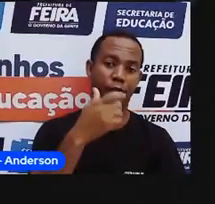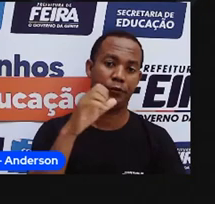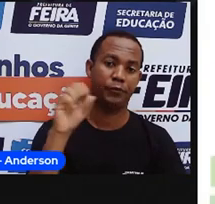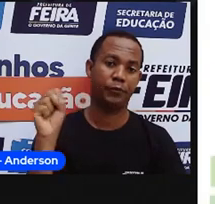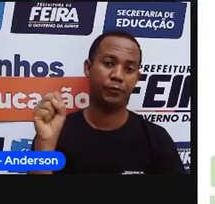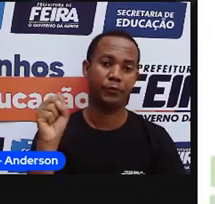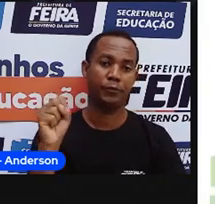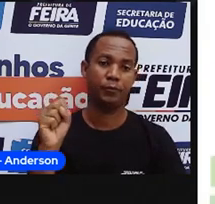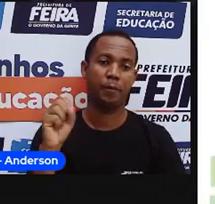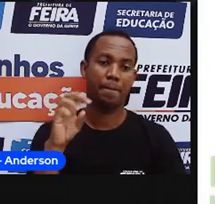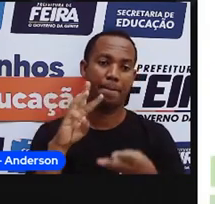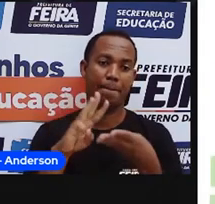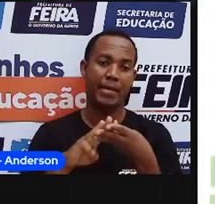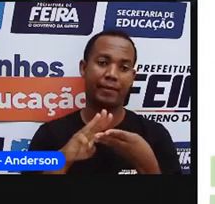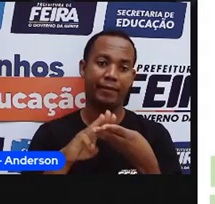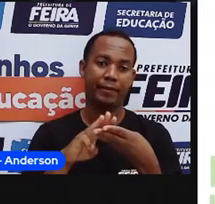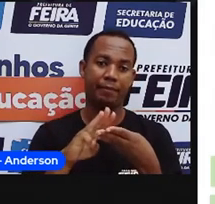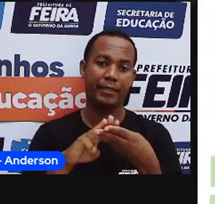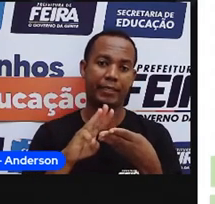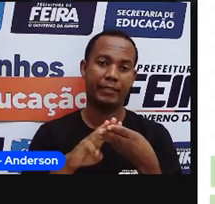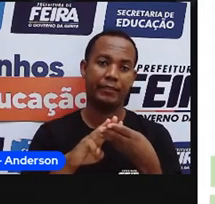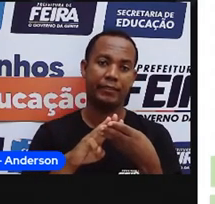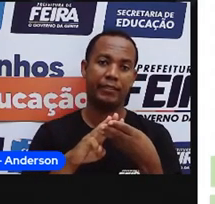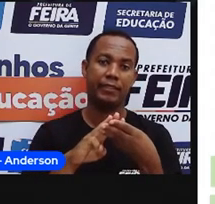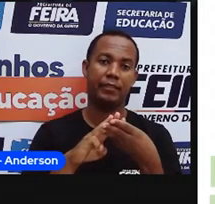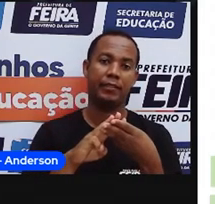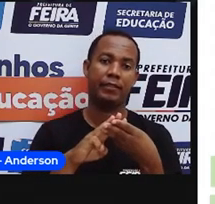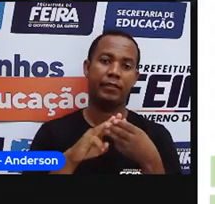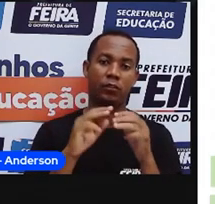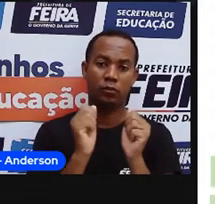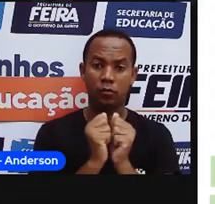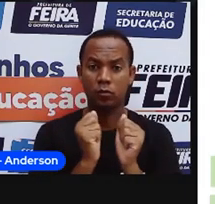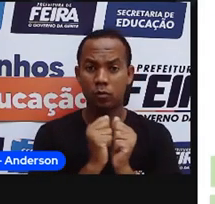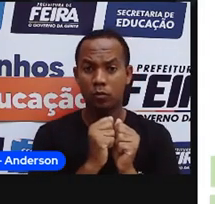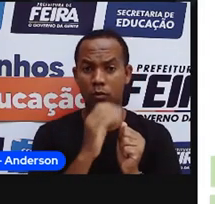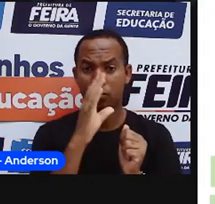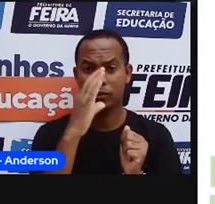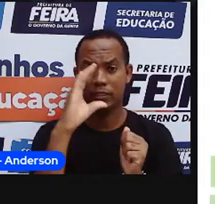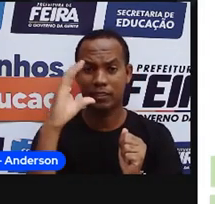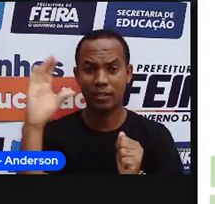28, Matemática e Ciências da Natureza.